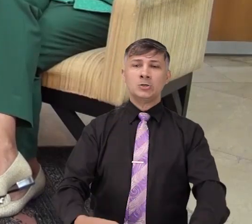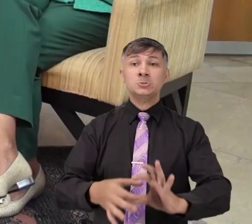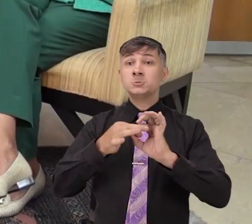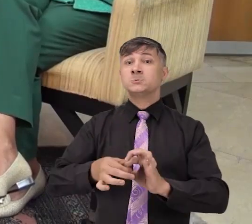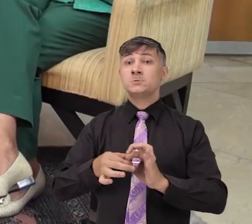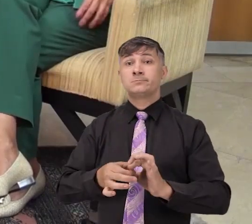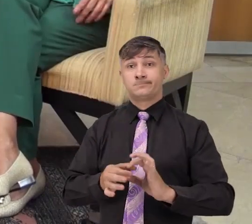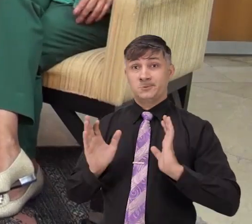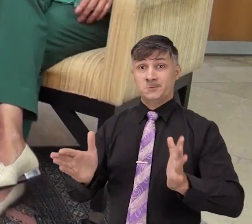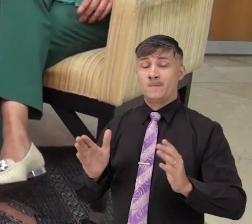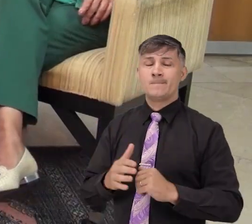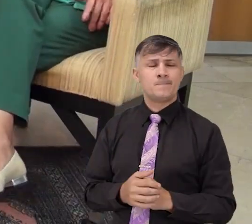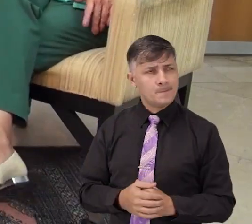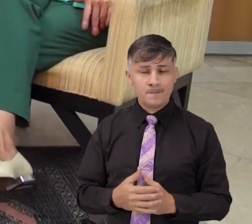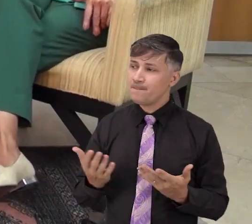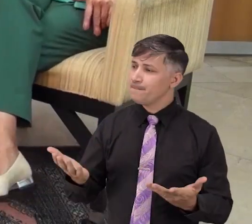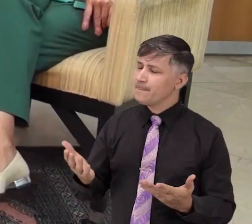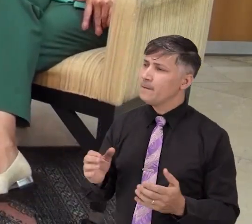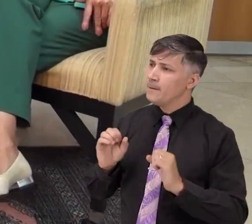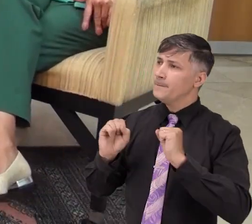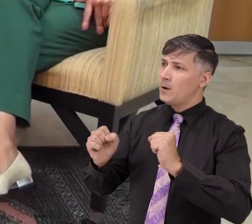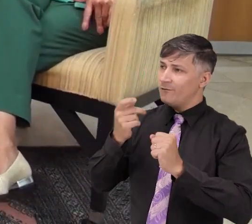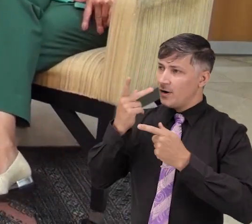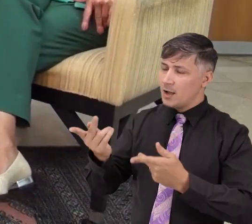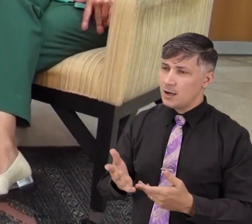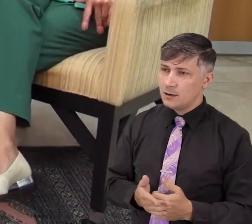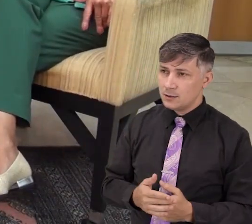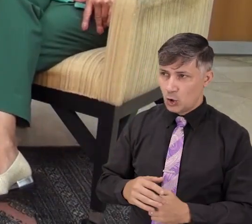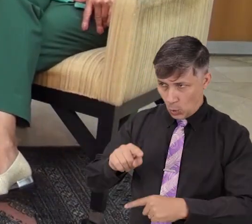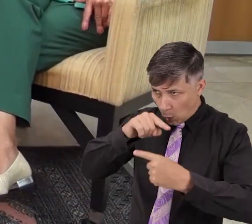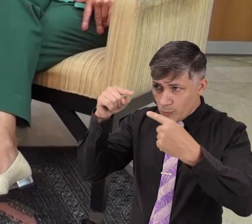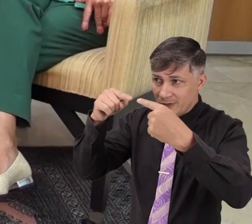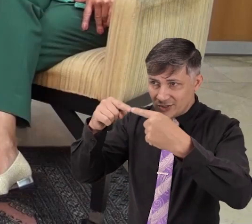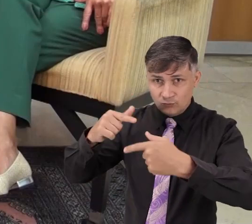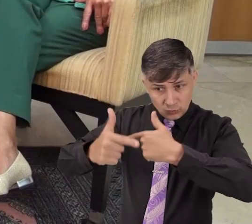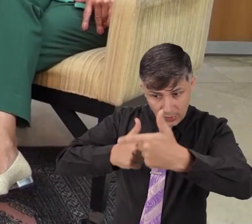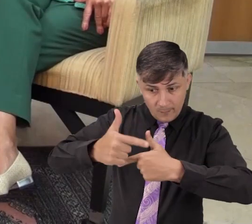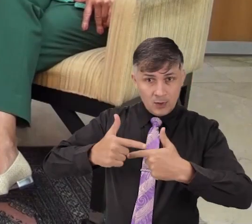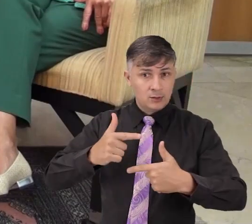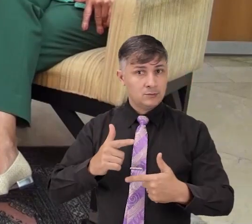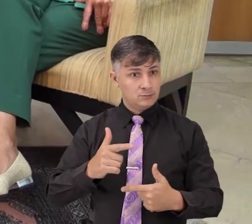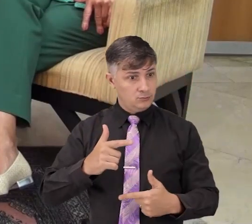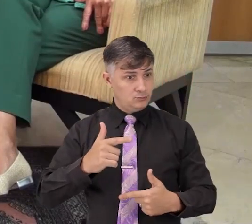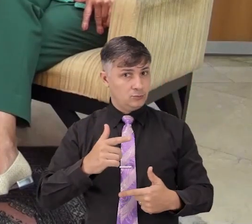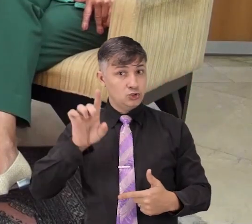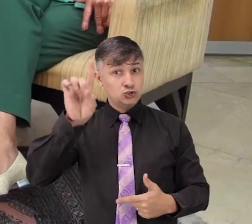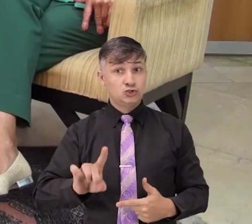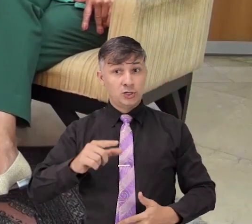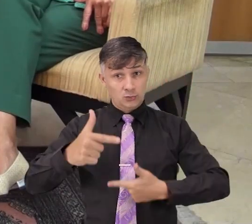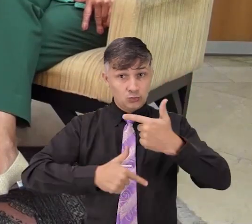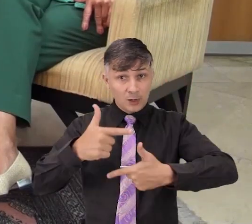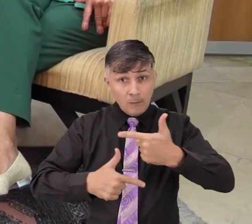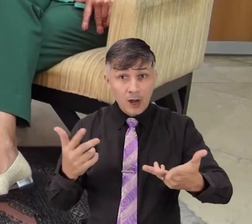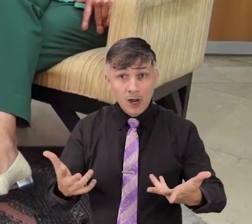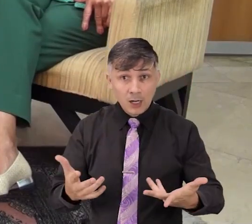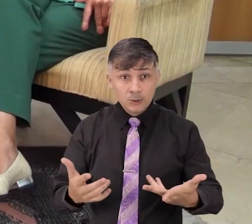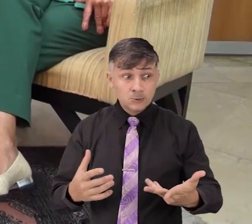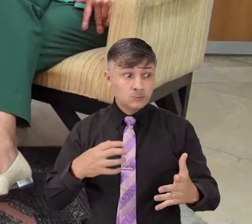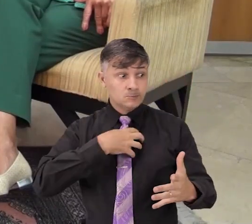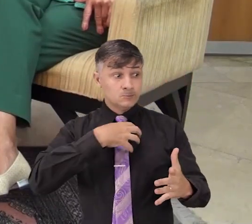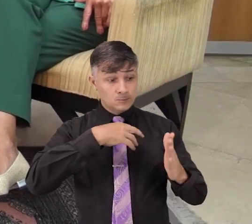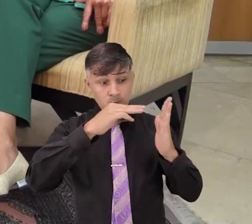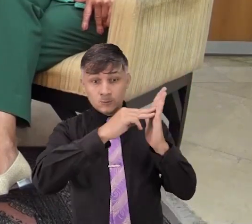você não pode. Então a gente poderia dizer que no plano da advocacia trabalhista ou do direito do trabalho, os